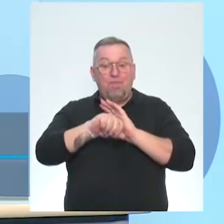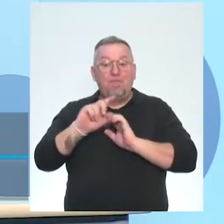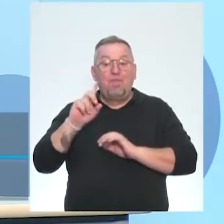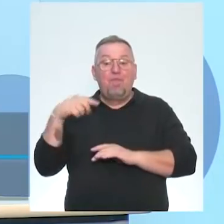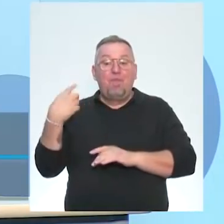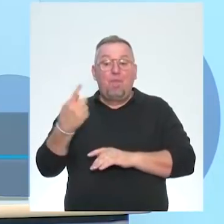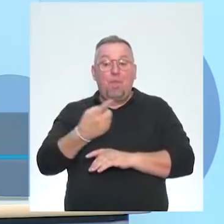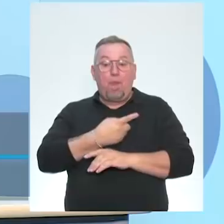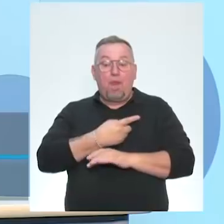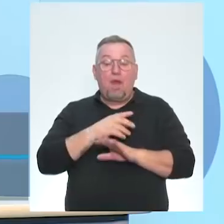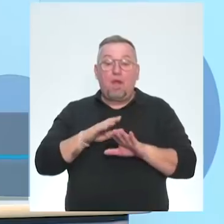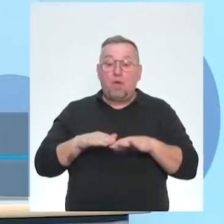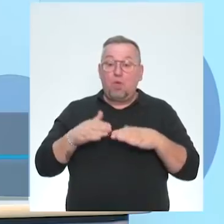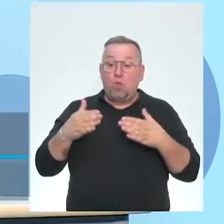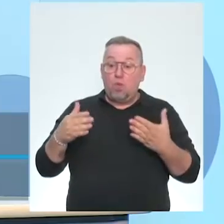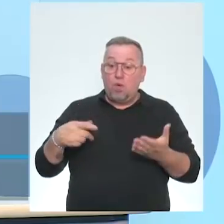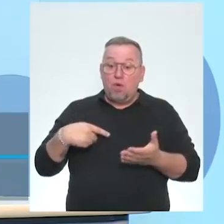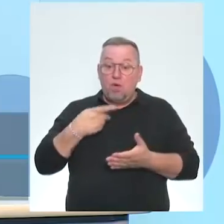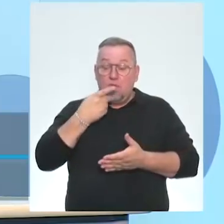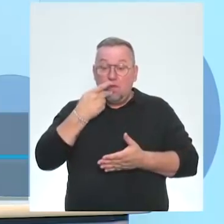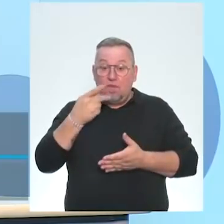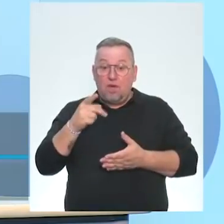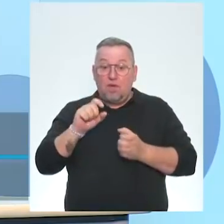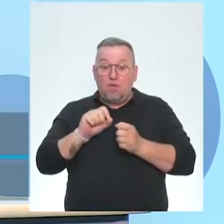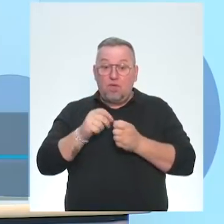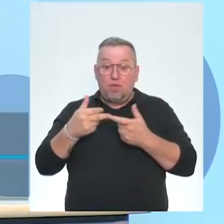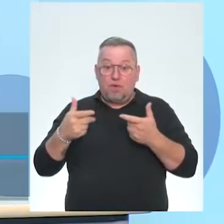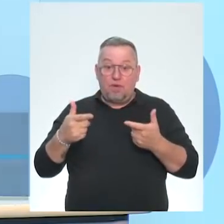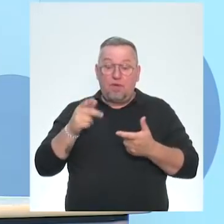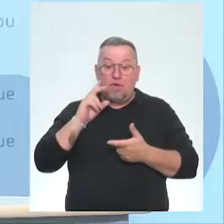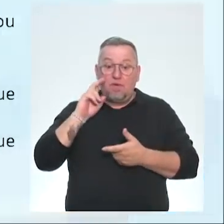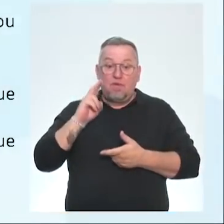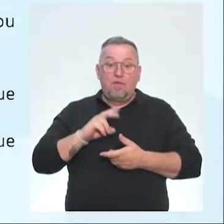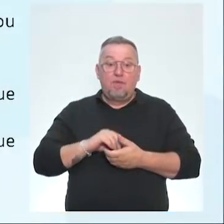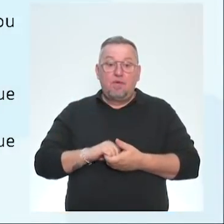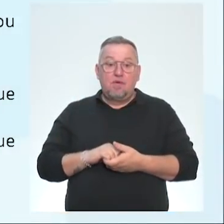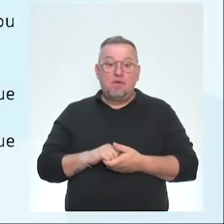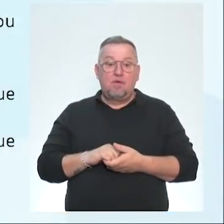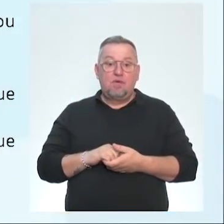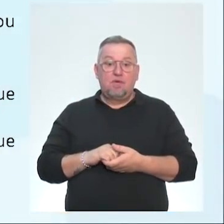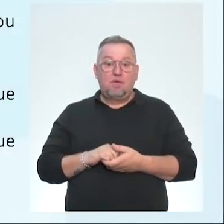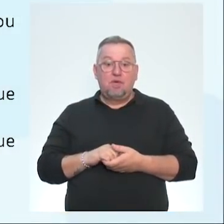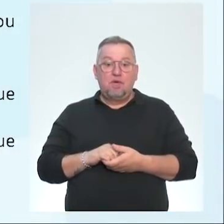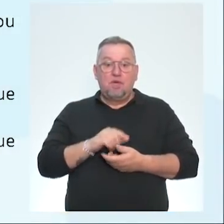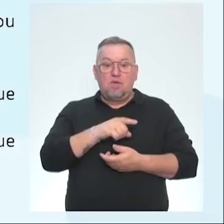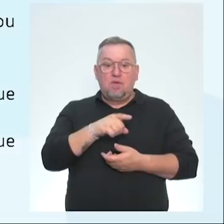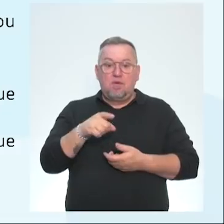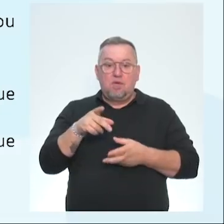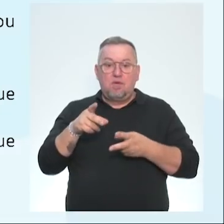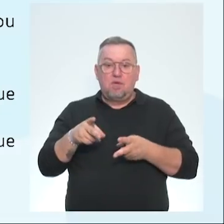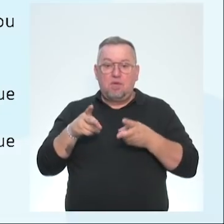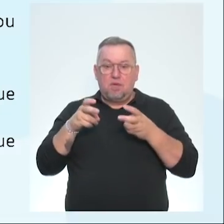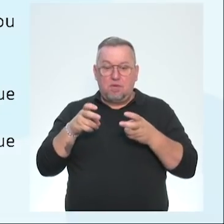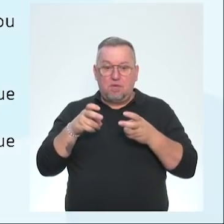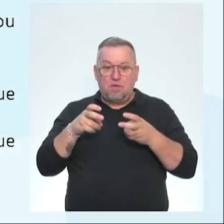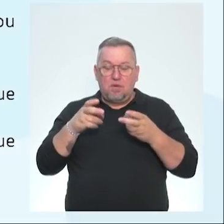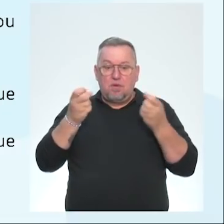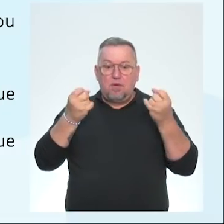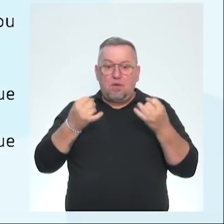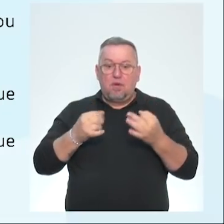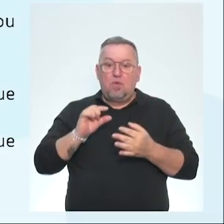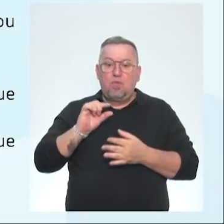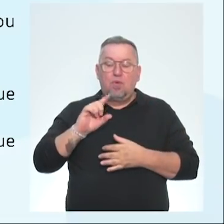aí, quando a gente fala, né, desse tipo de objeto, vamos ver aí na tela. Você já percebeu que os objetos contam um pouco de